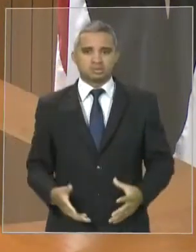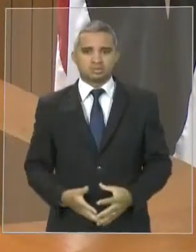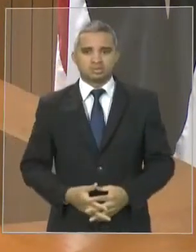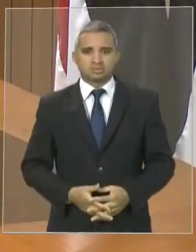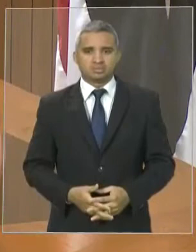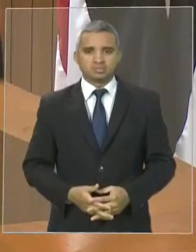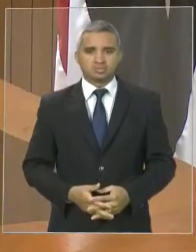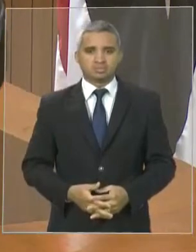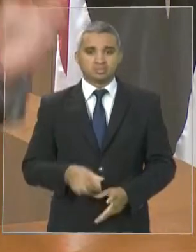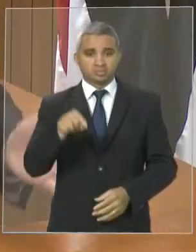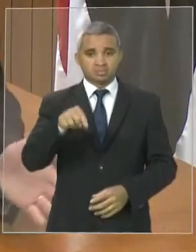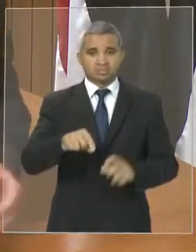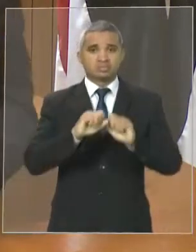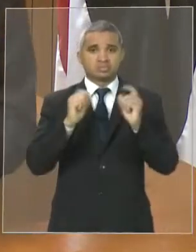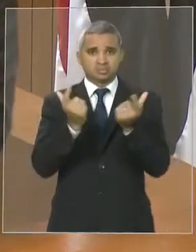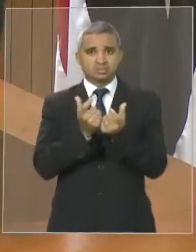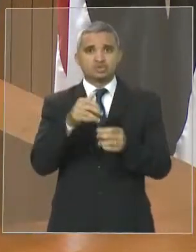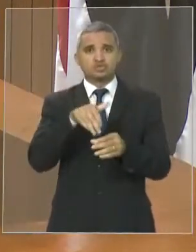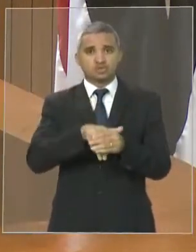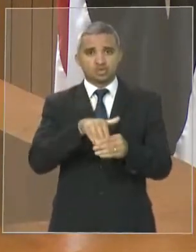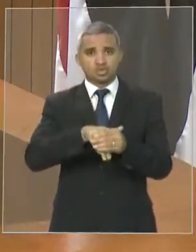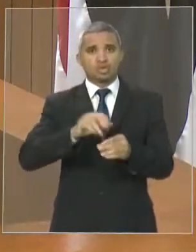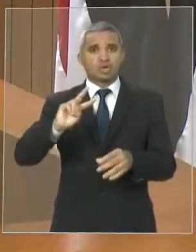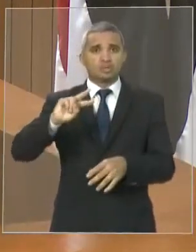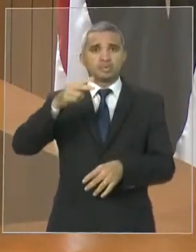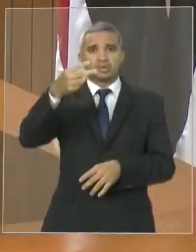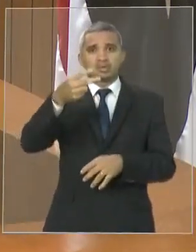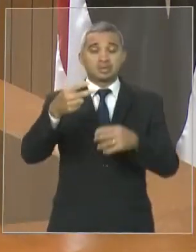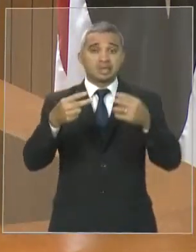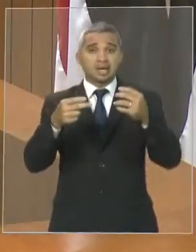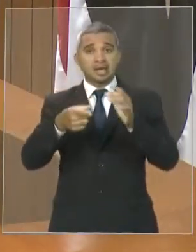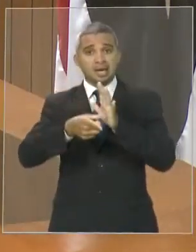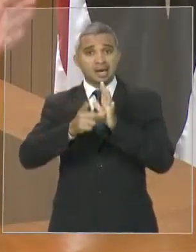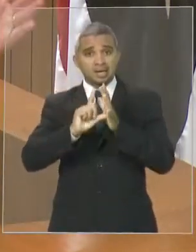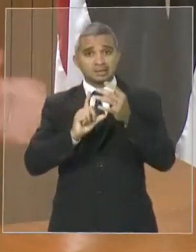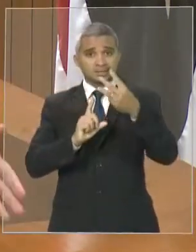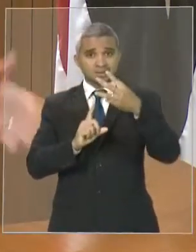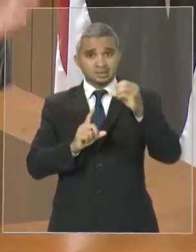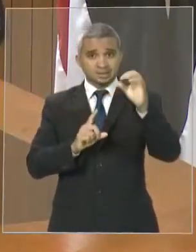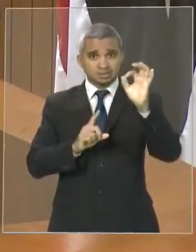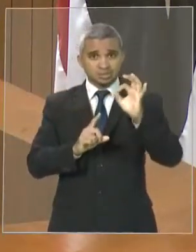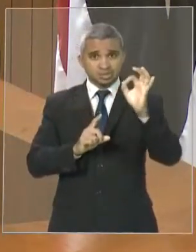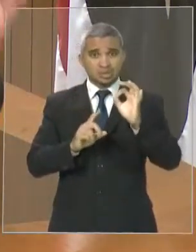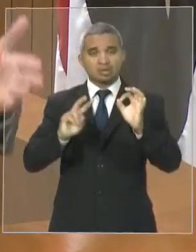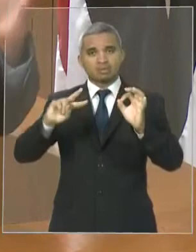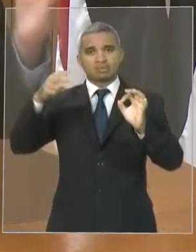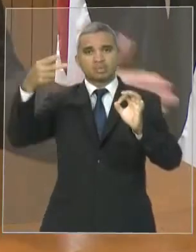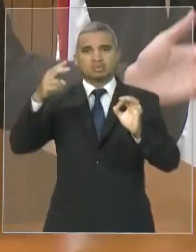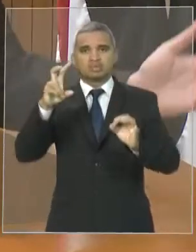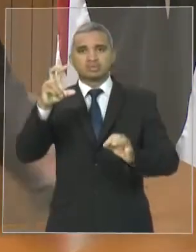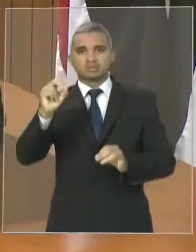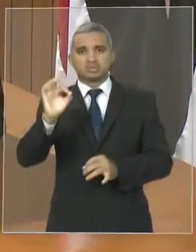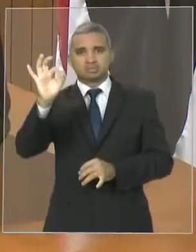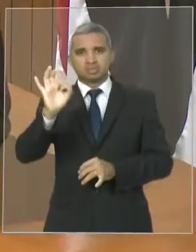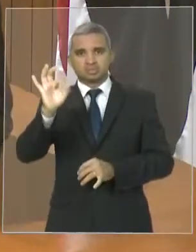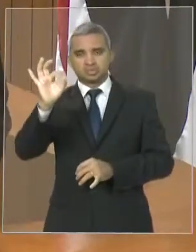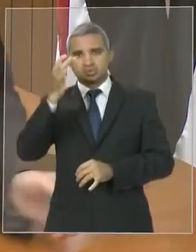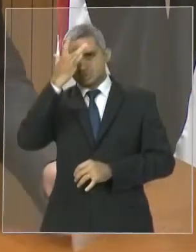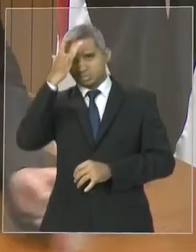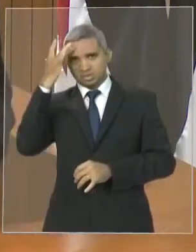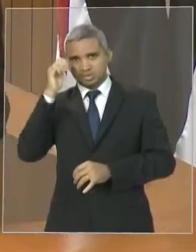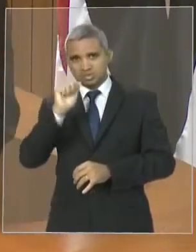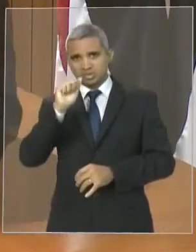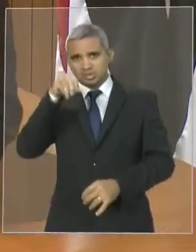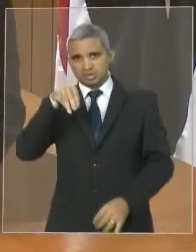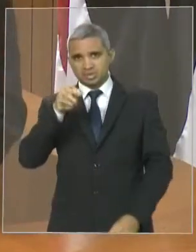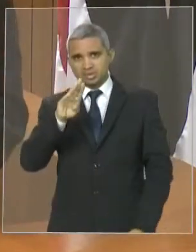o aumento de 30% para 50% do regime de antecipação dos vendedores ambulantes. E aí o